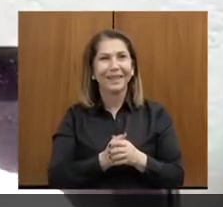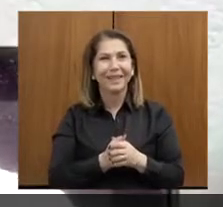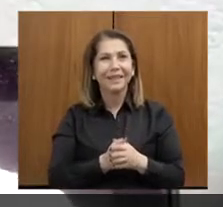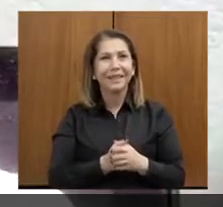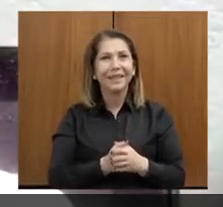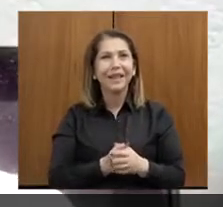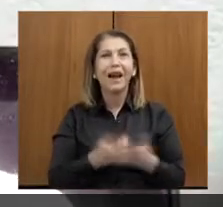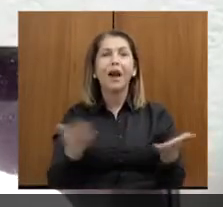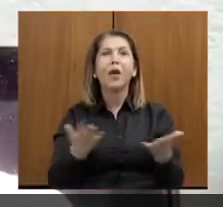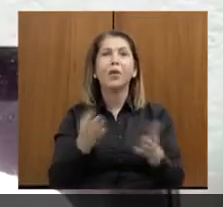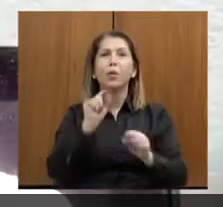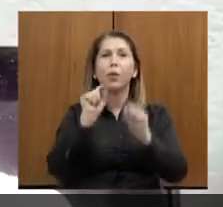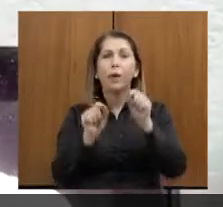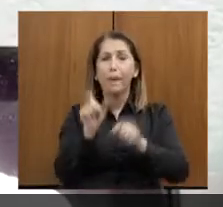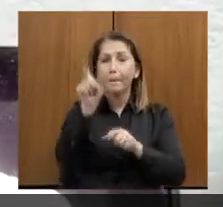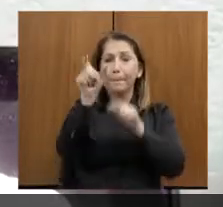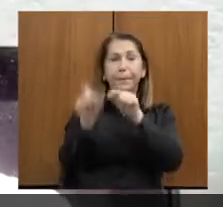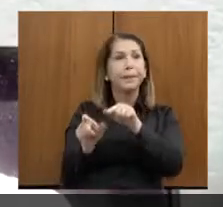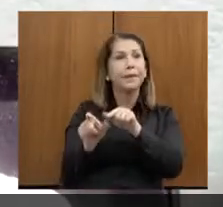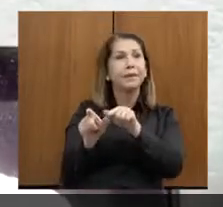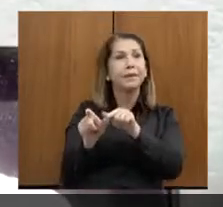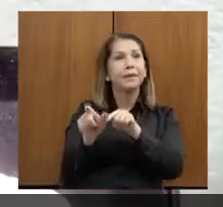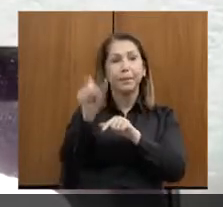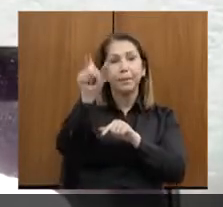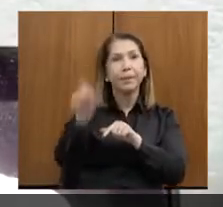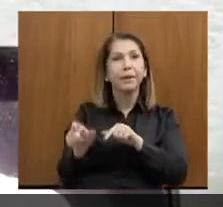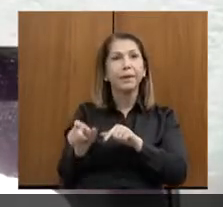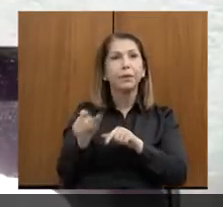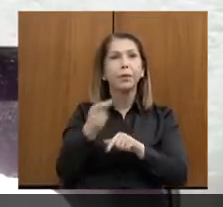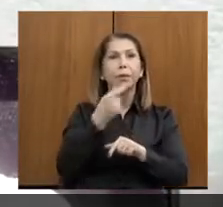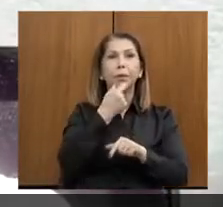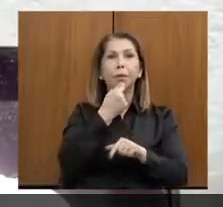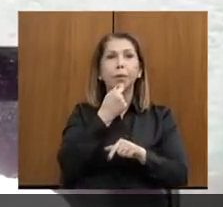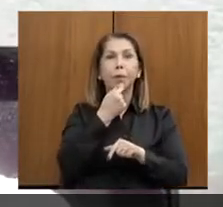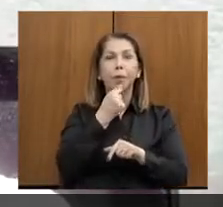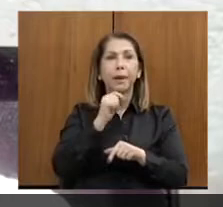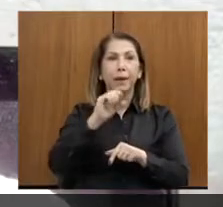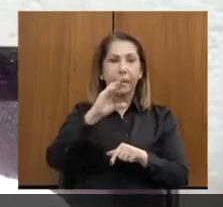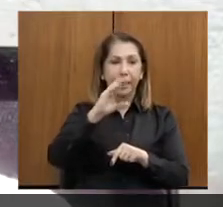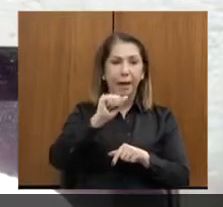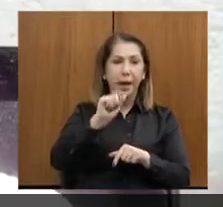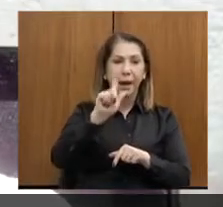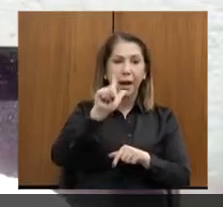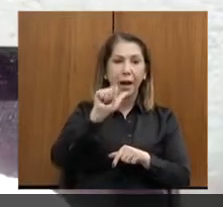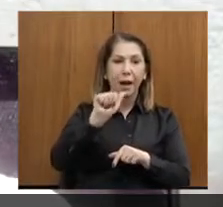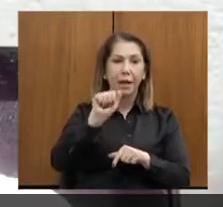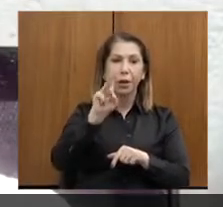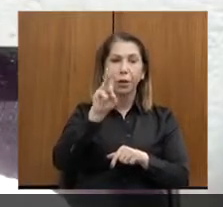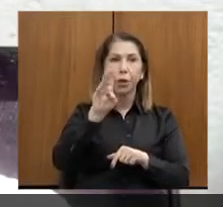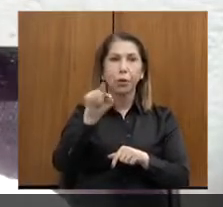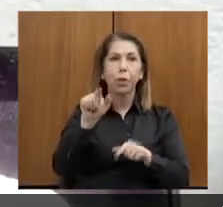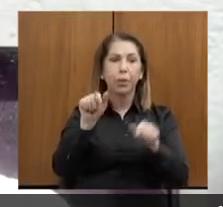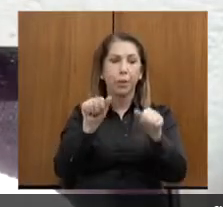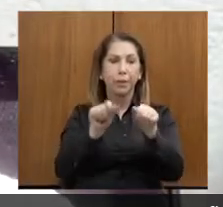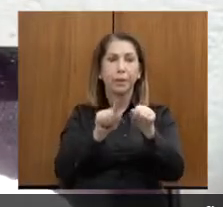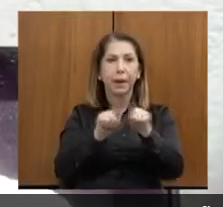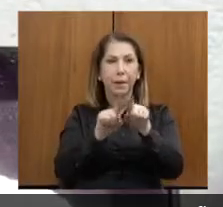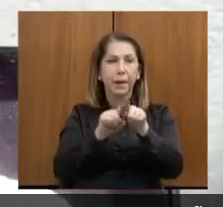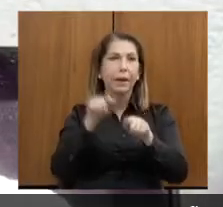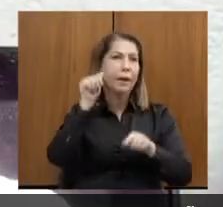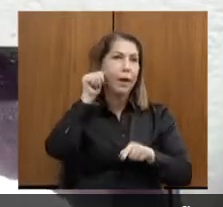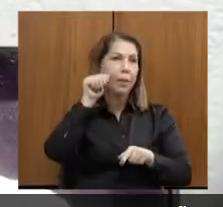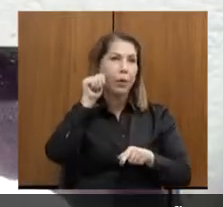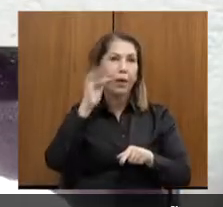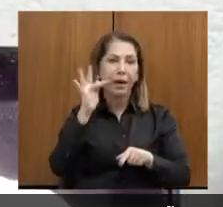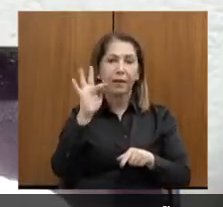que é a presença do Calundu da Francisca que viveu no